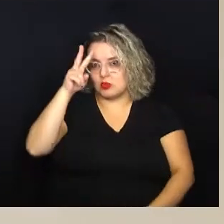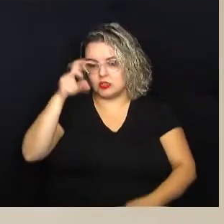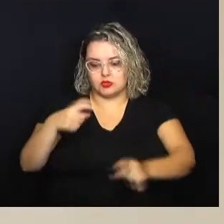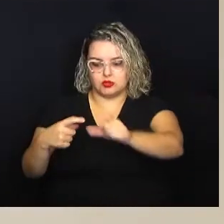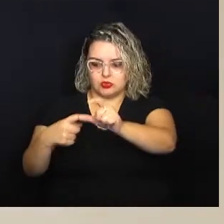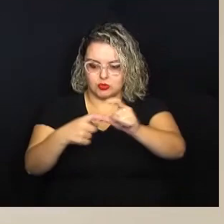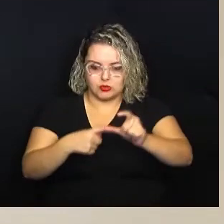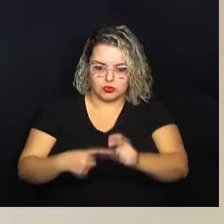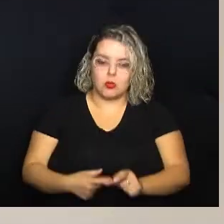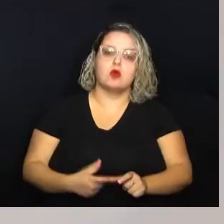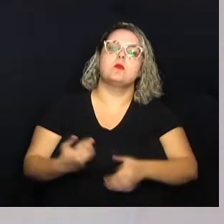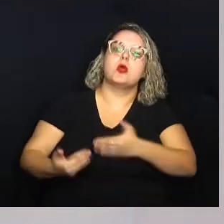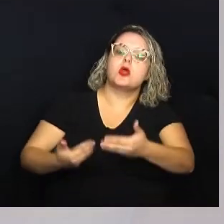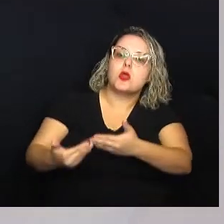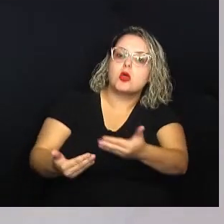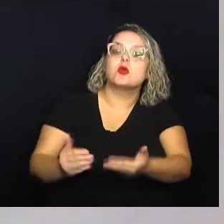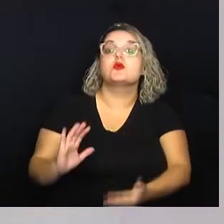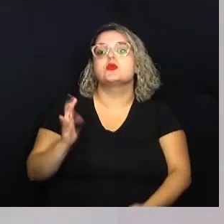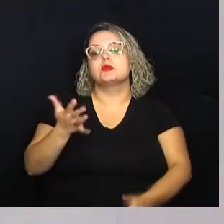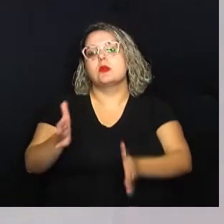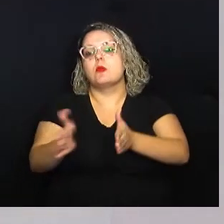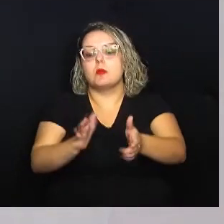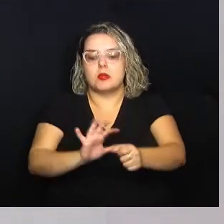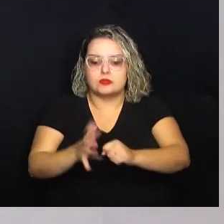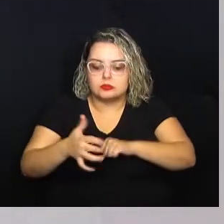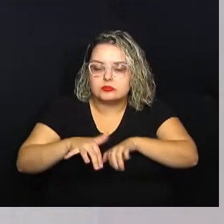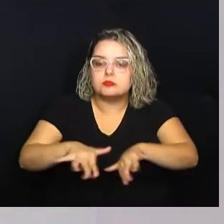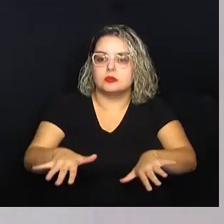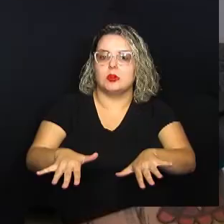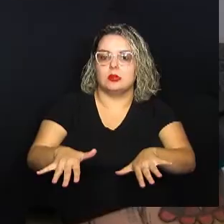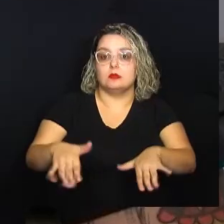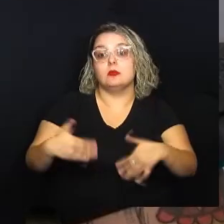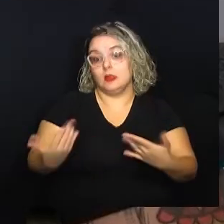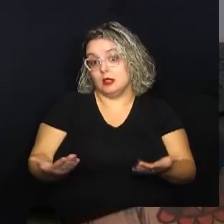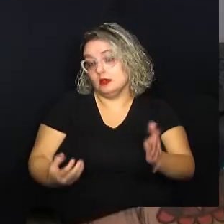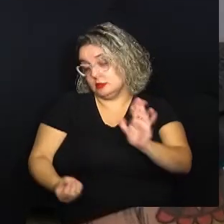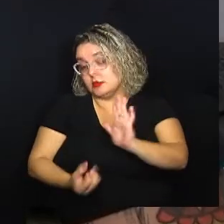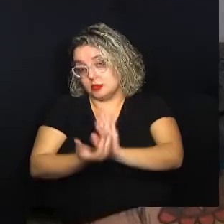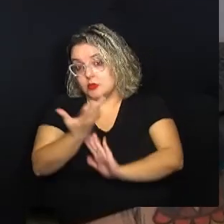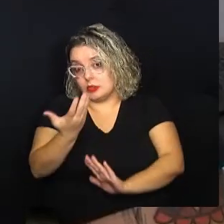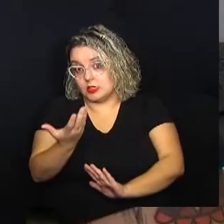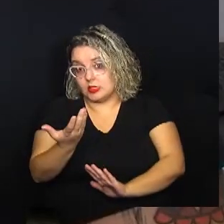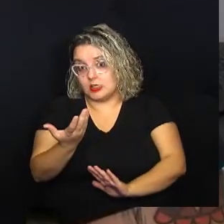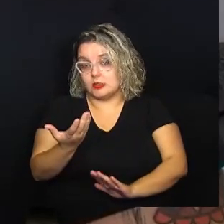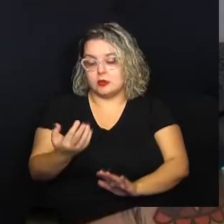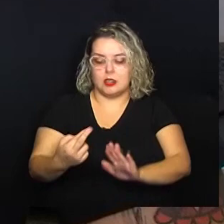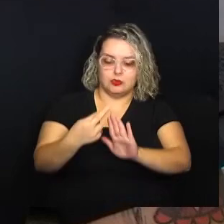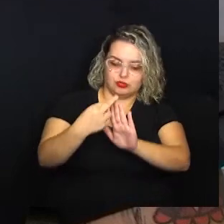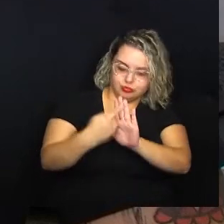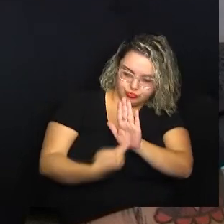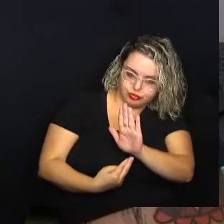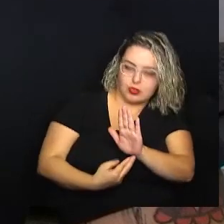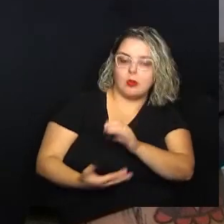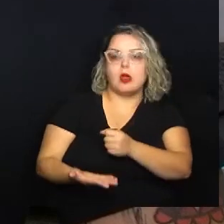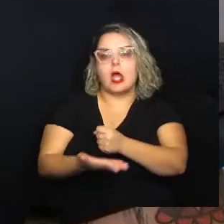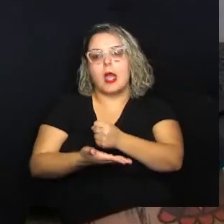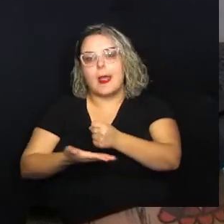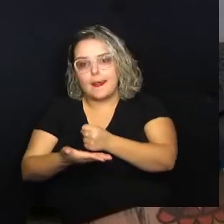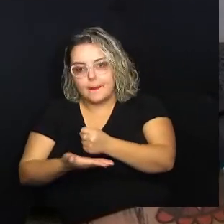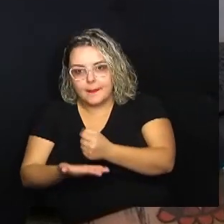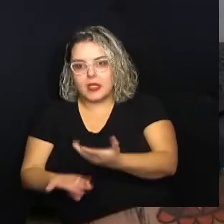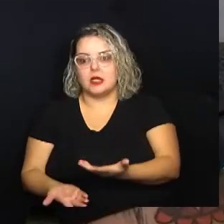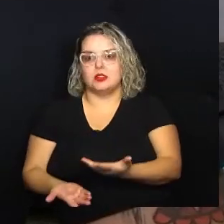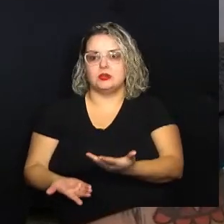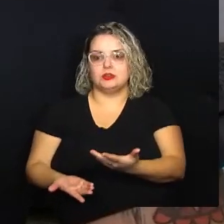uma história em quadrinhos, processo que ocorreu durante a pandemia. A partir disso eu criei esse roteiro, não